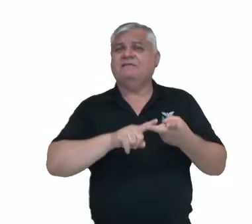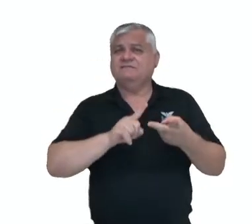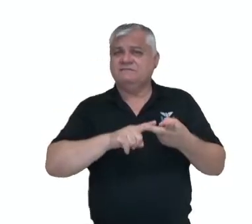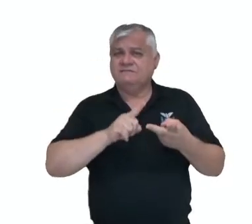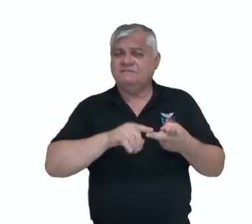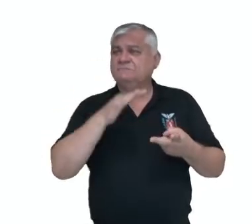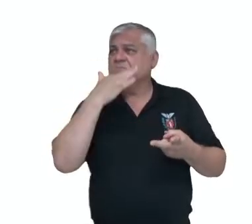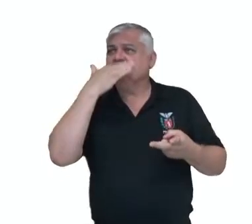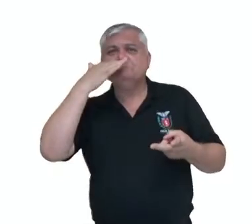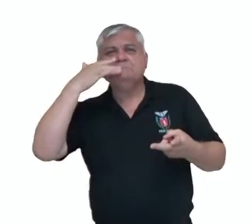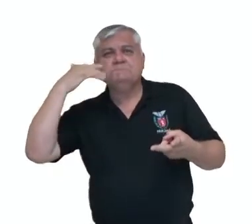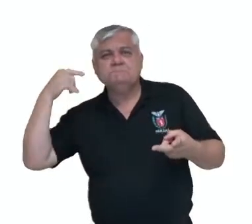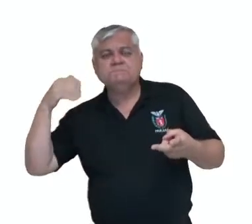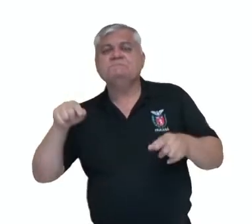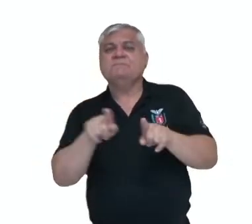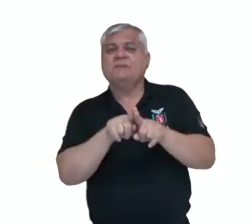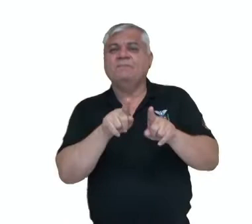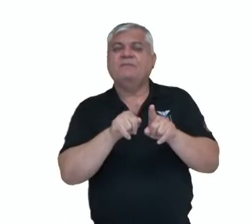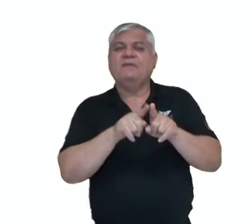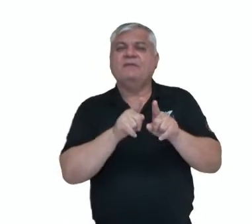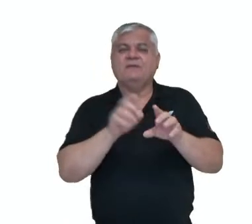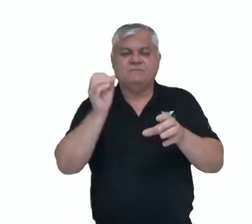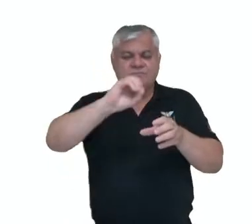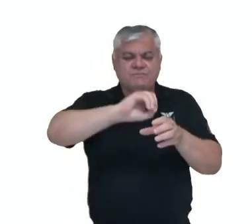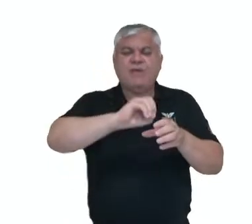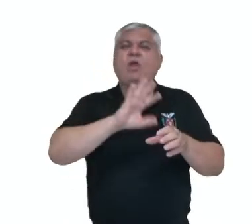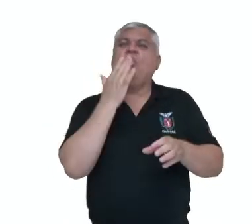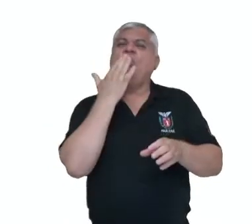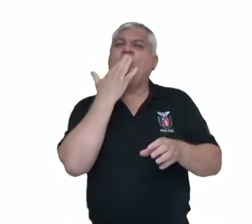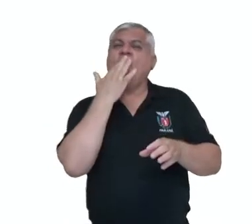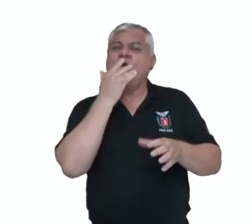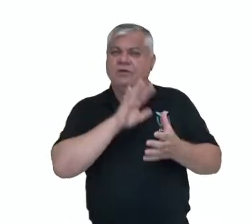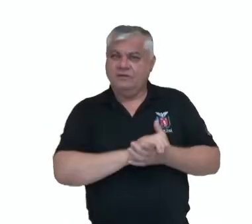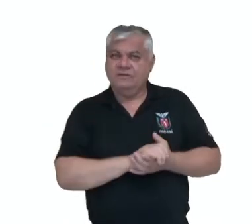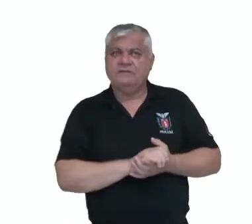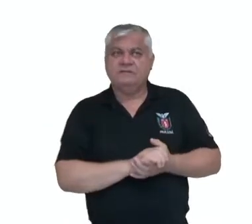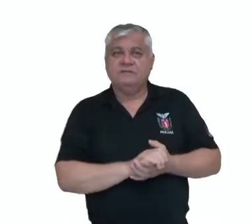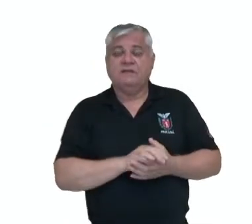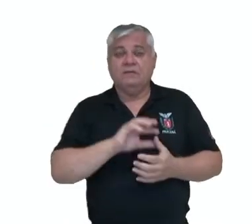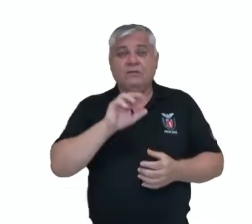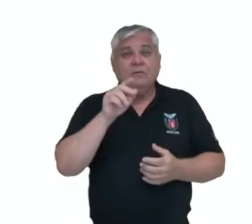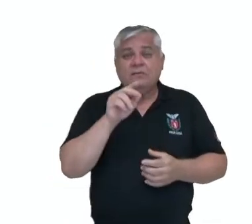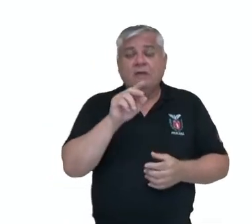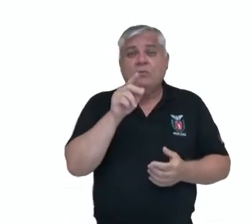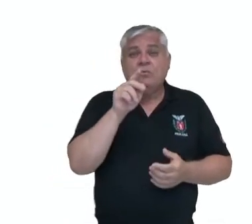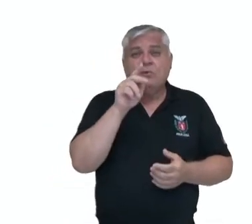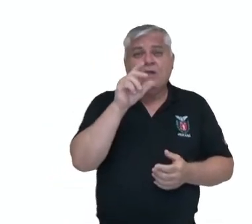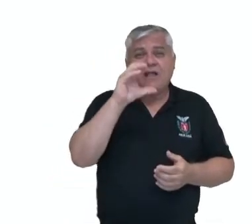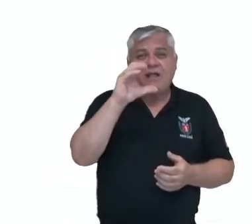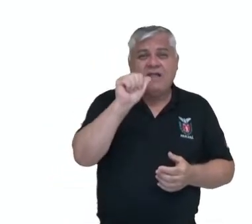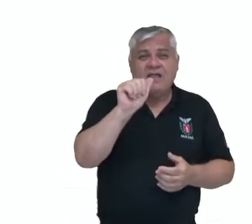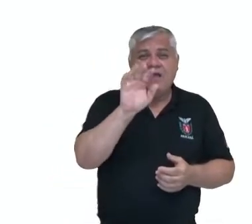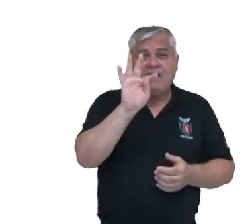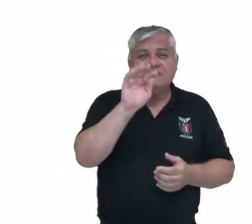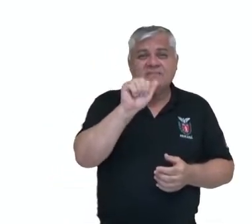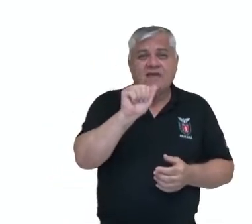aromatizantes e corantes. Observe aqui, ó. Hidrogenação catalítica. O catalisador vai ser um desses